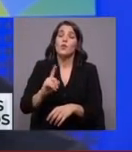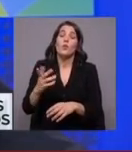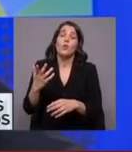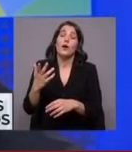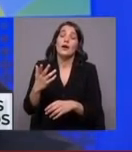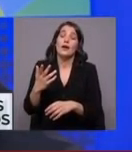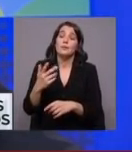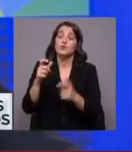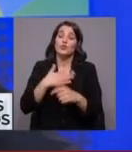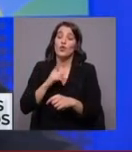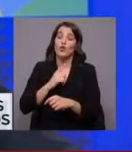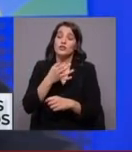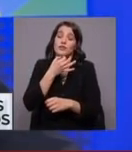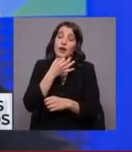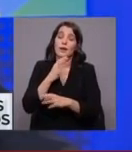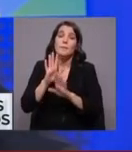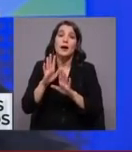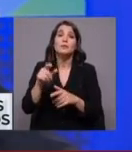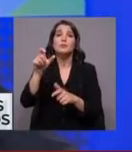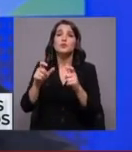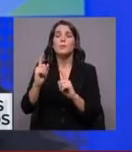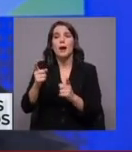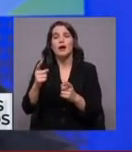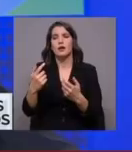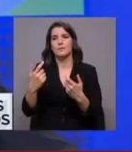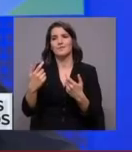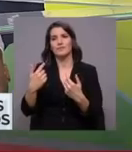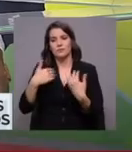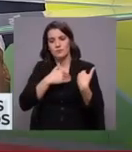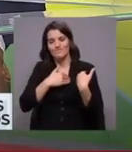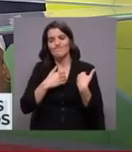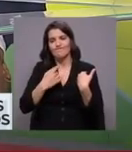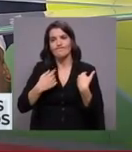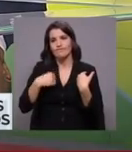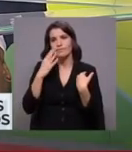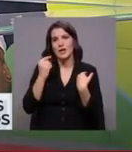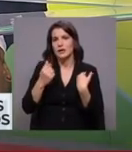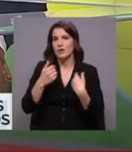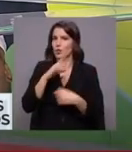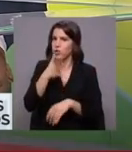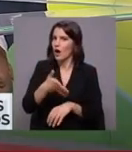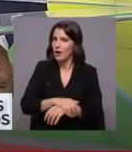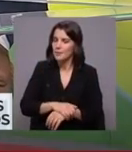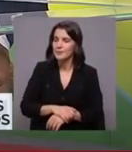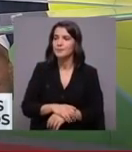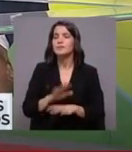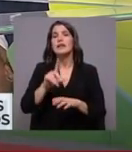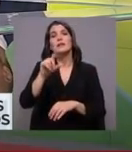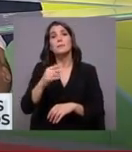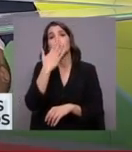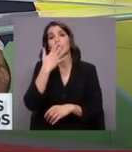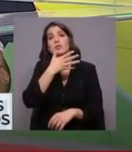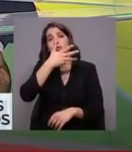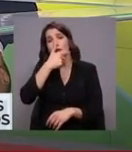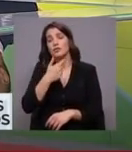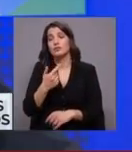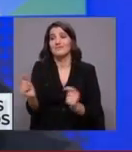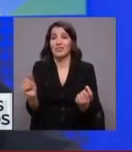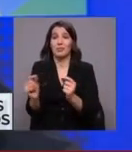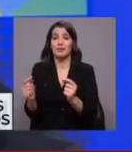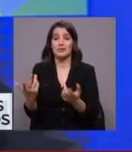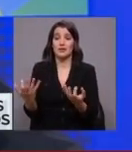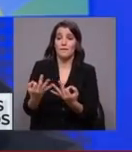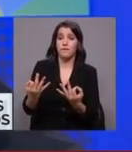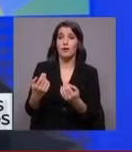dizer mas é o que nós habitantes das pessoas e dizer responsavelmente aquilo que a gente agora também nos parece justamente triste ter que discutir